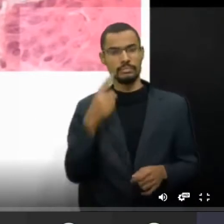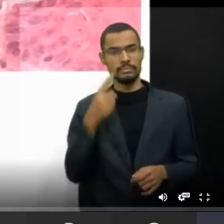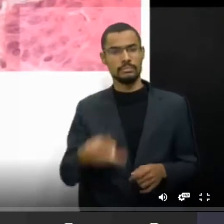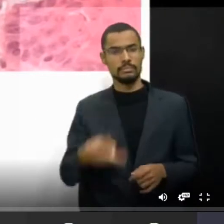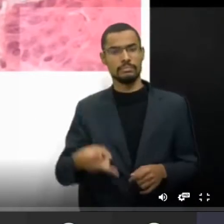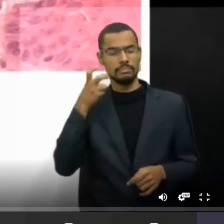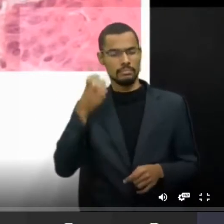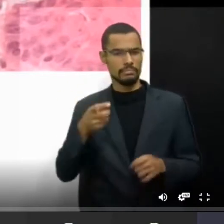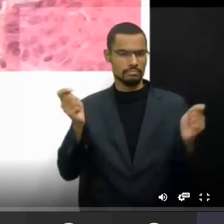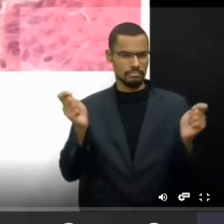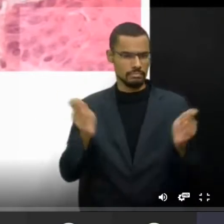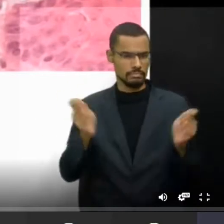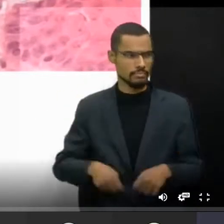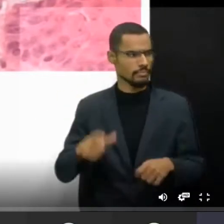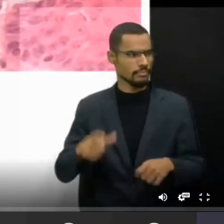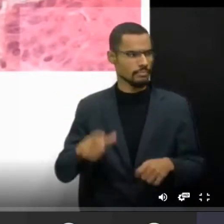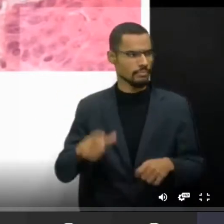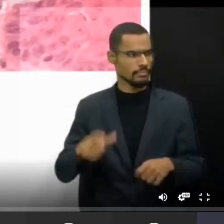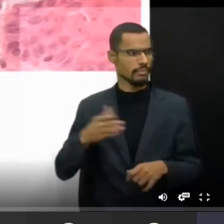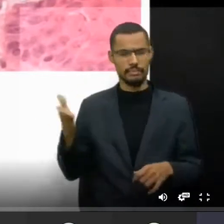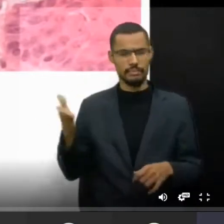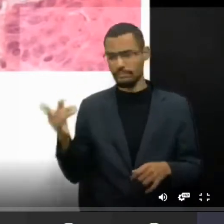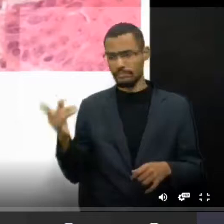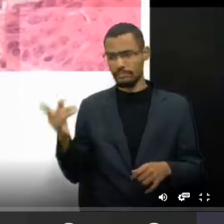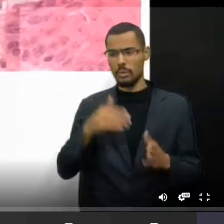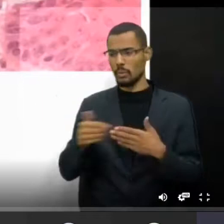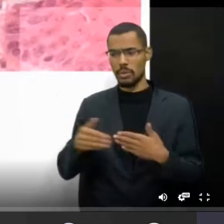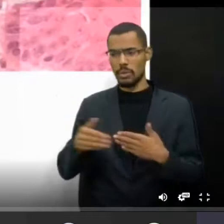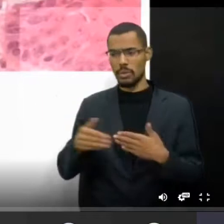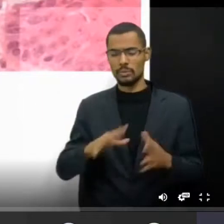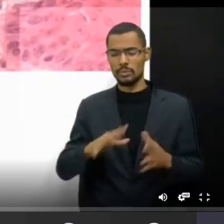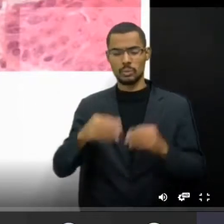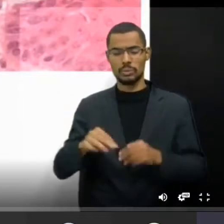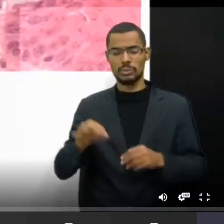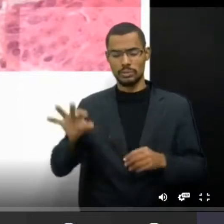então, nessa região, né, em qualquer região